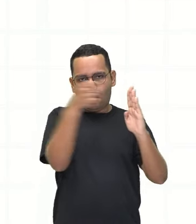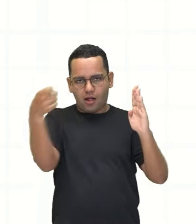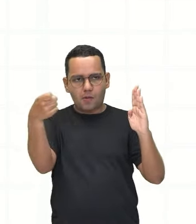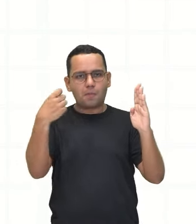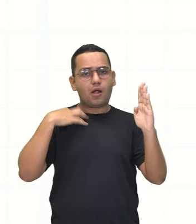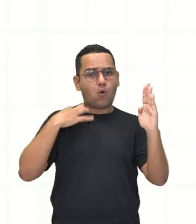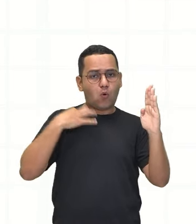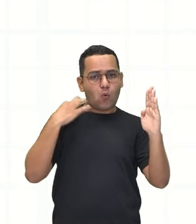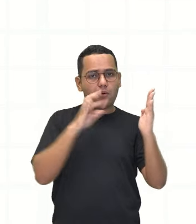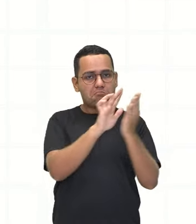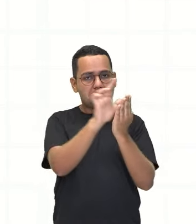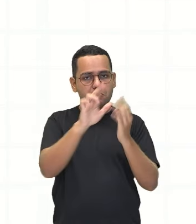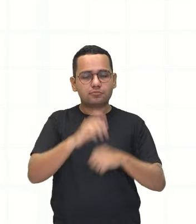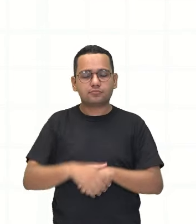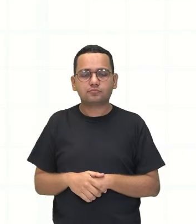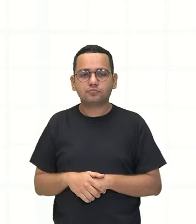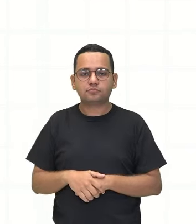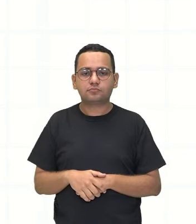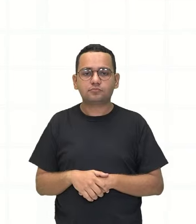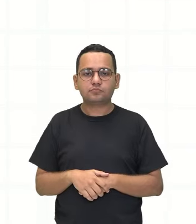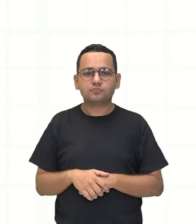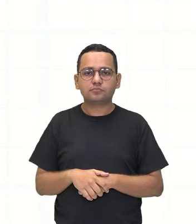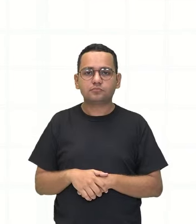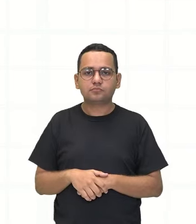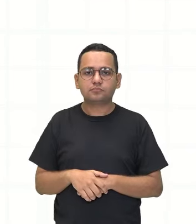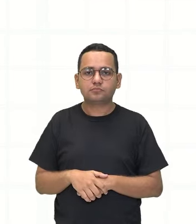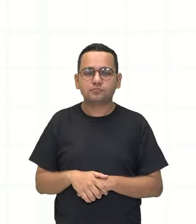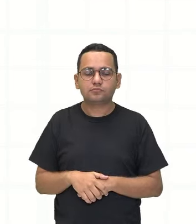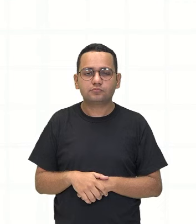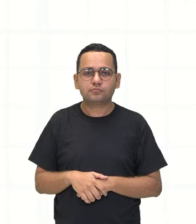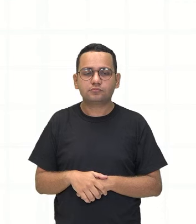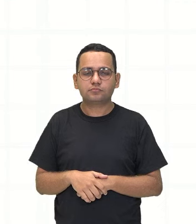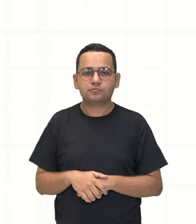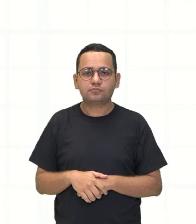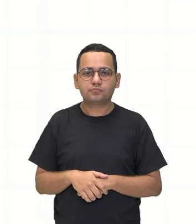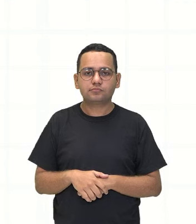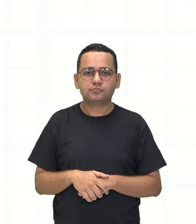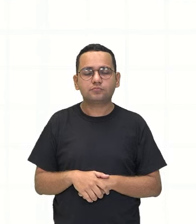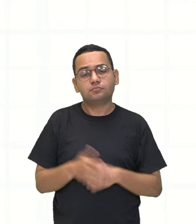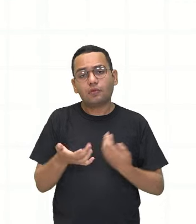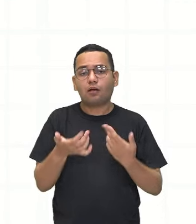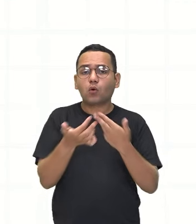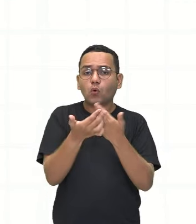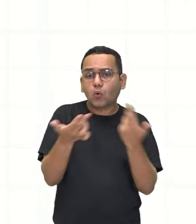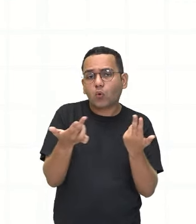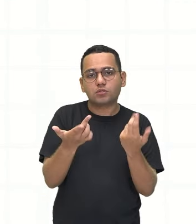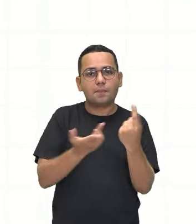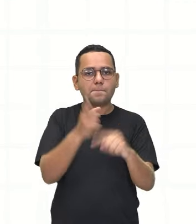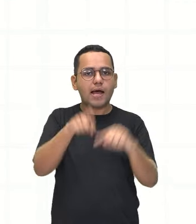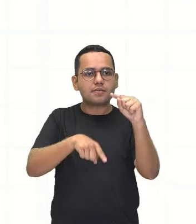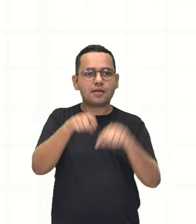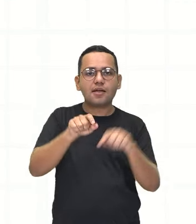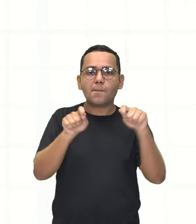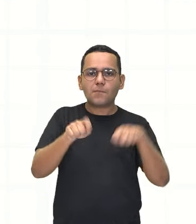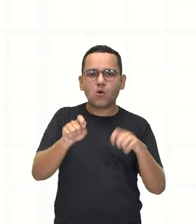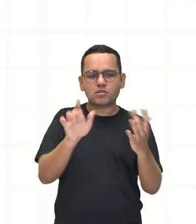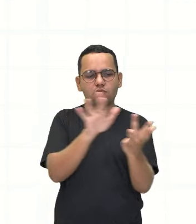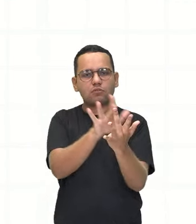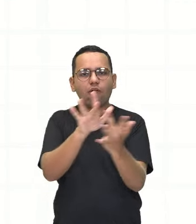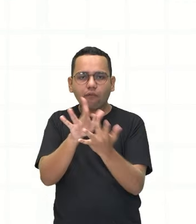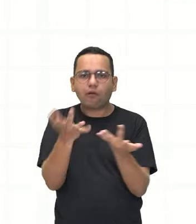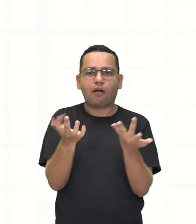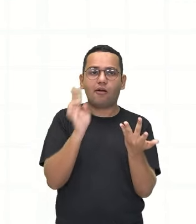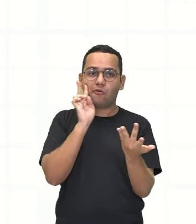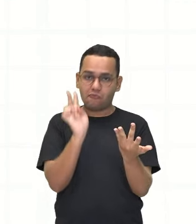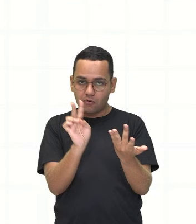ter a toalha da mesa. Então, são coisas, são objetos que a gente pode ver, tocar, não